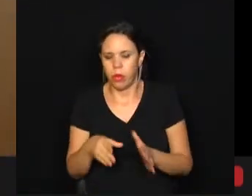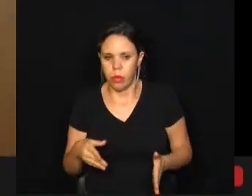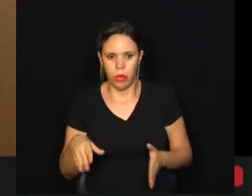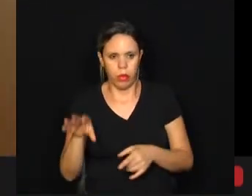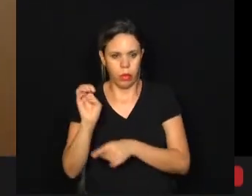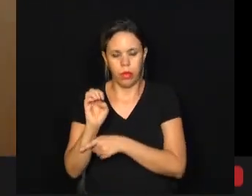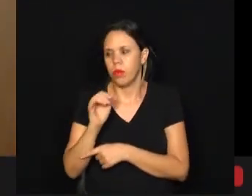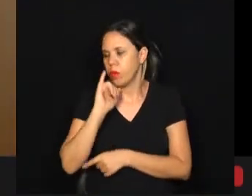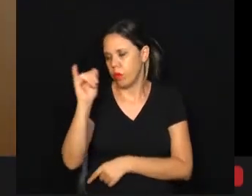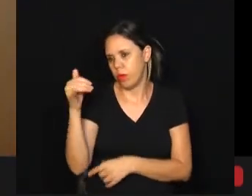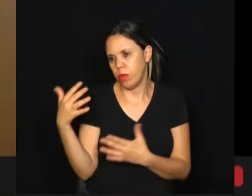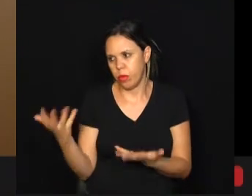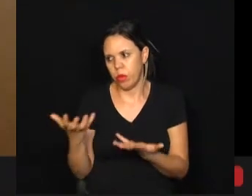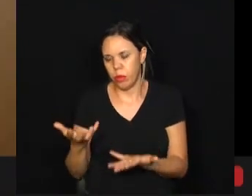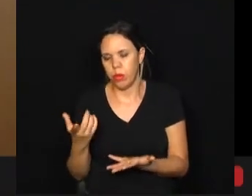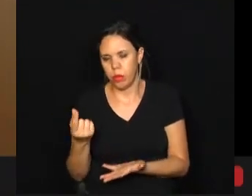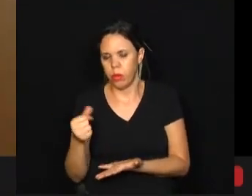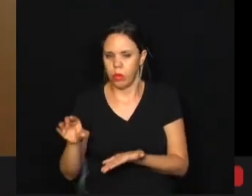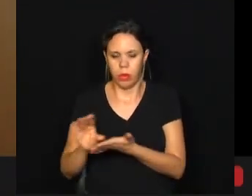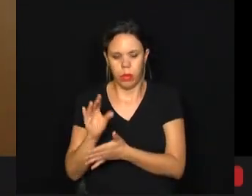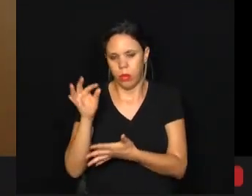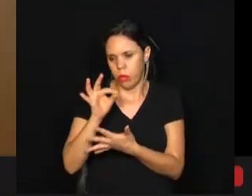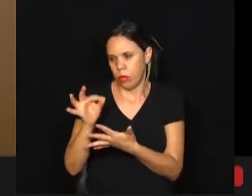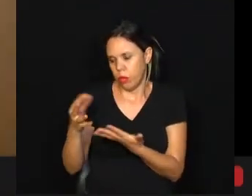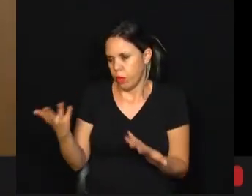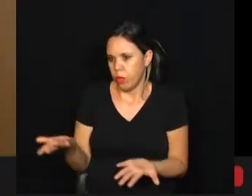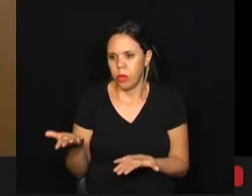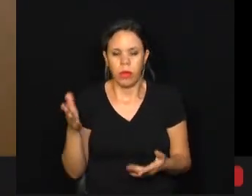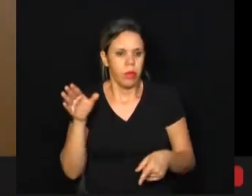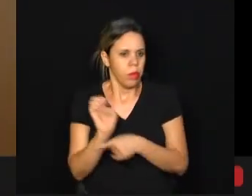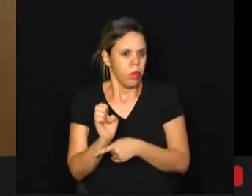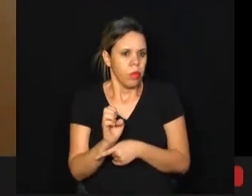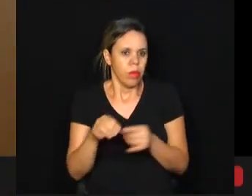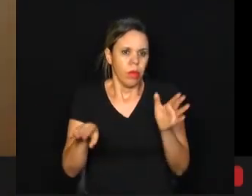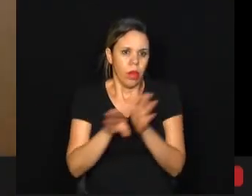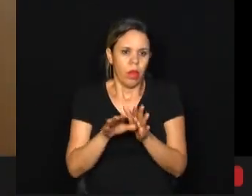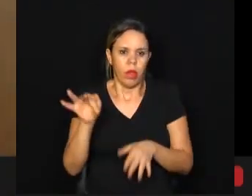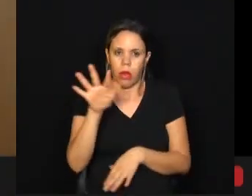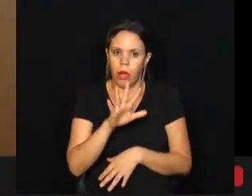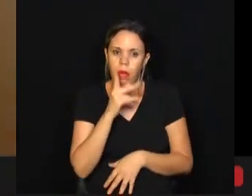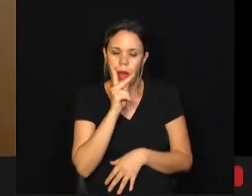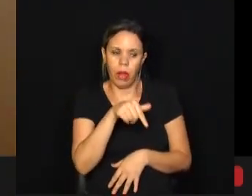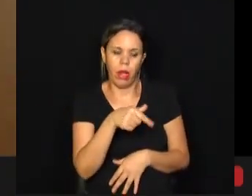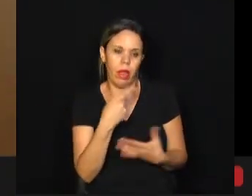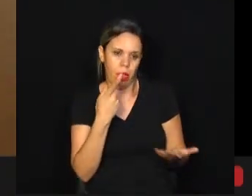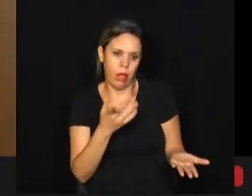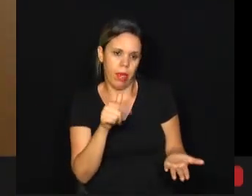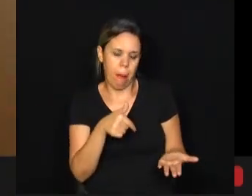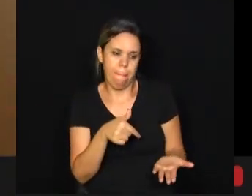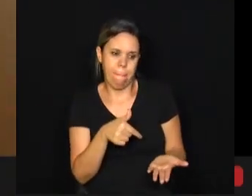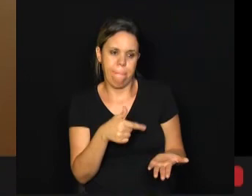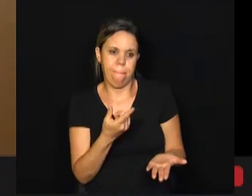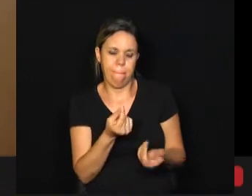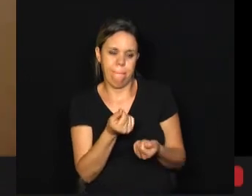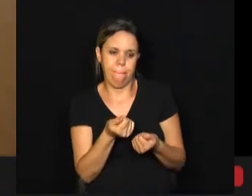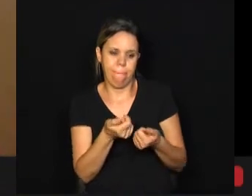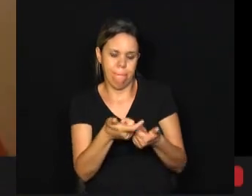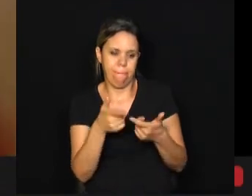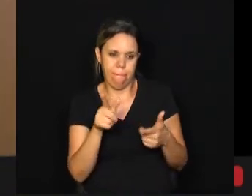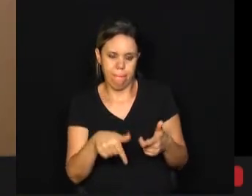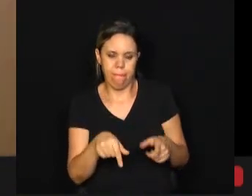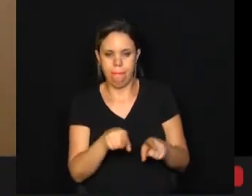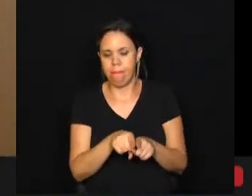e dizer queremos recursos assim, e o Estado chegar na federação e dizer queremos recursos assim. E isso,